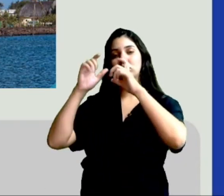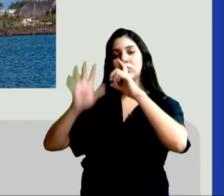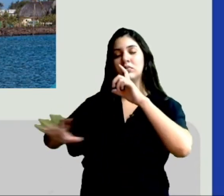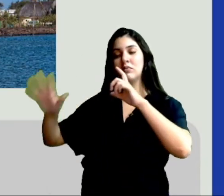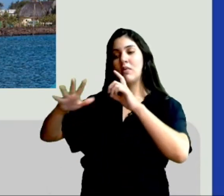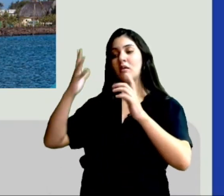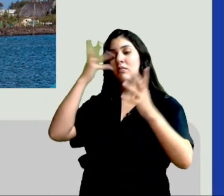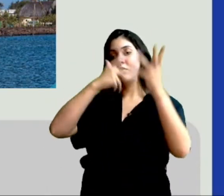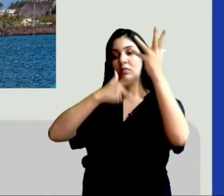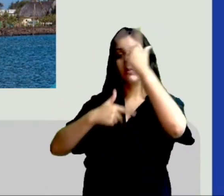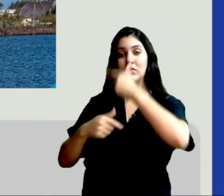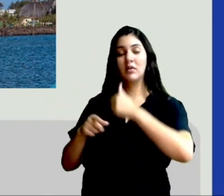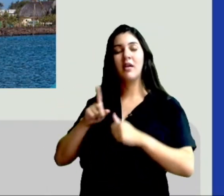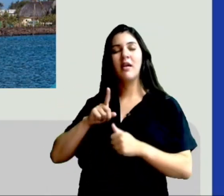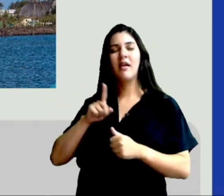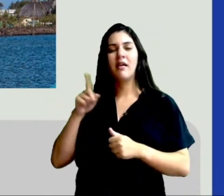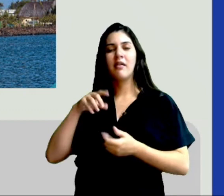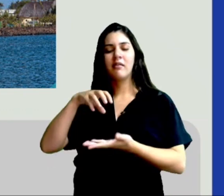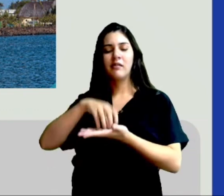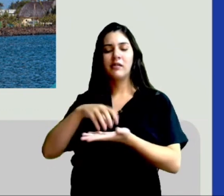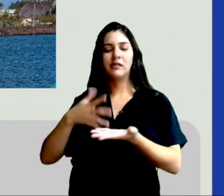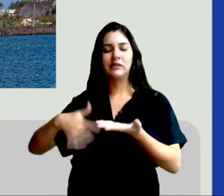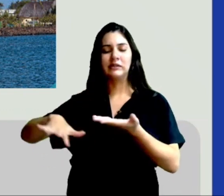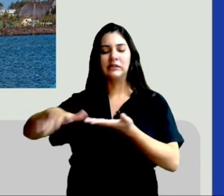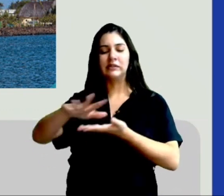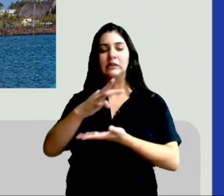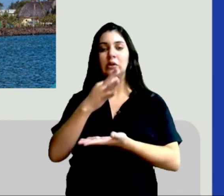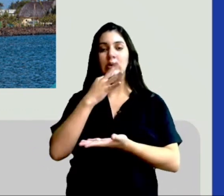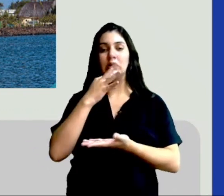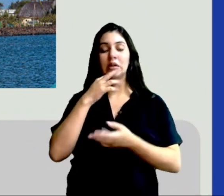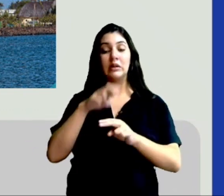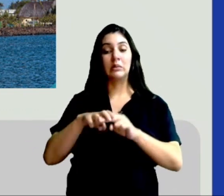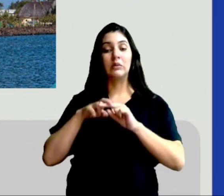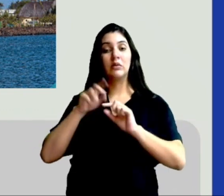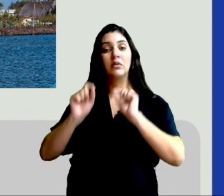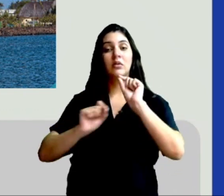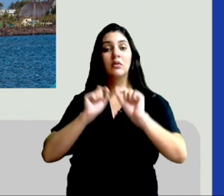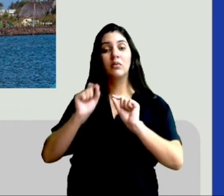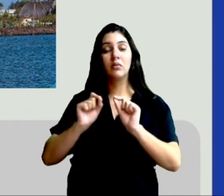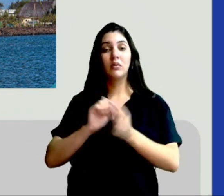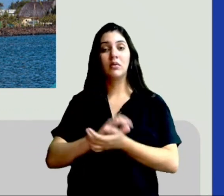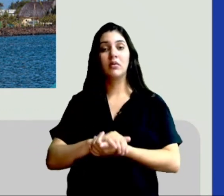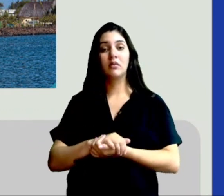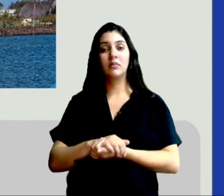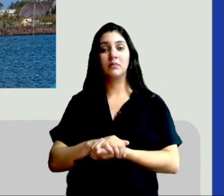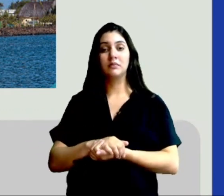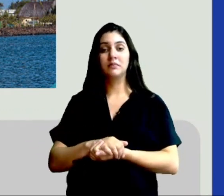foto muito bonita. Essas ilhas elas estão muito conhecidas, né? Por conta também da